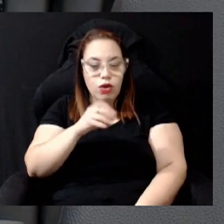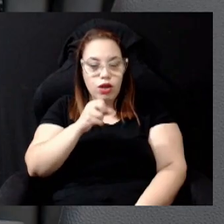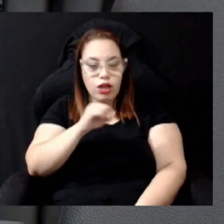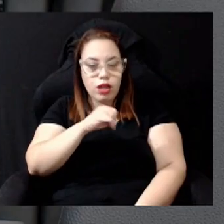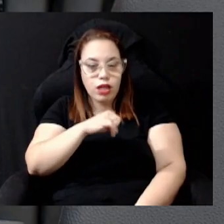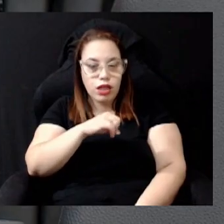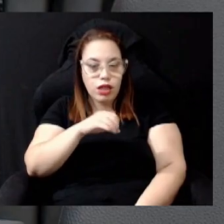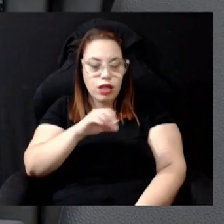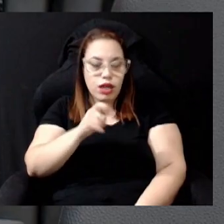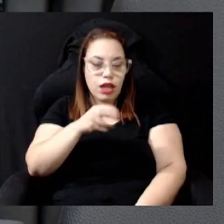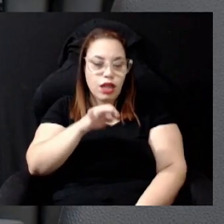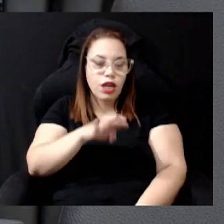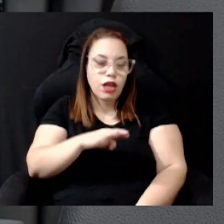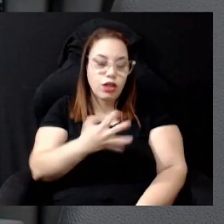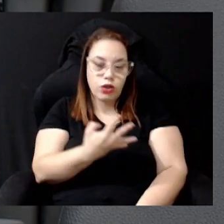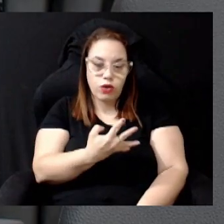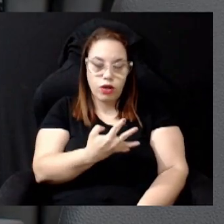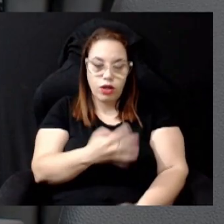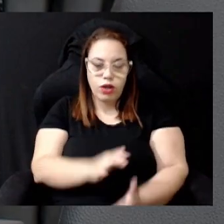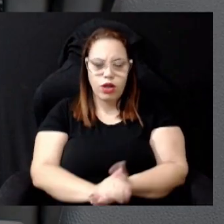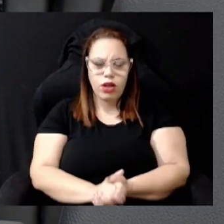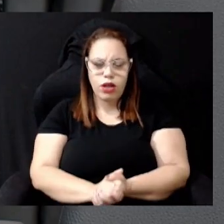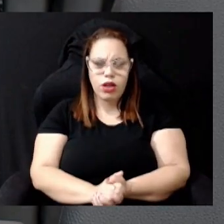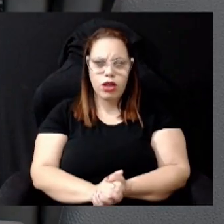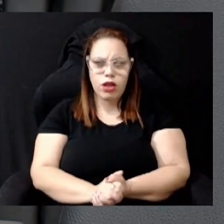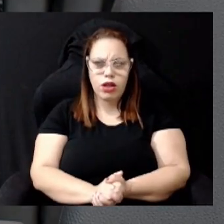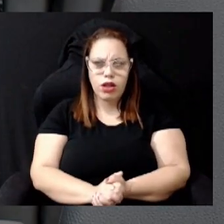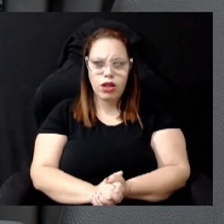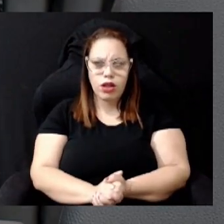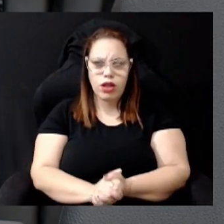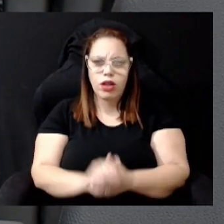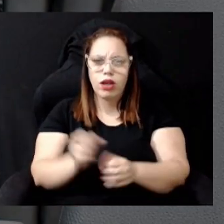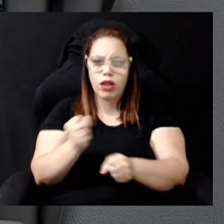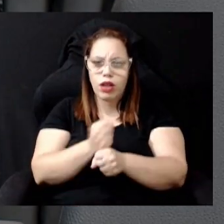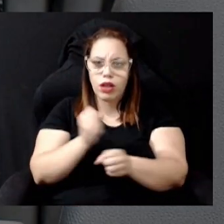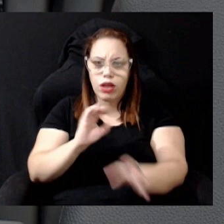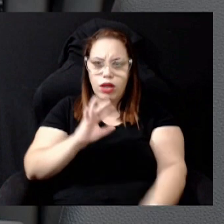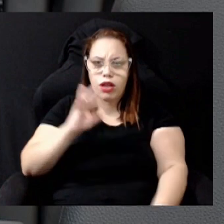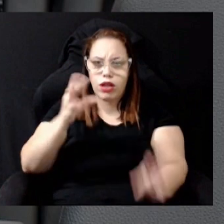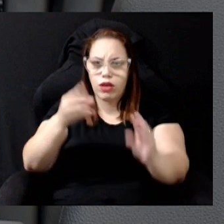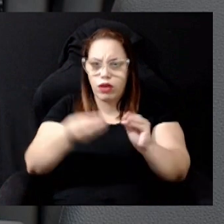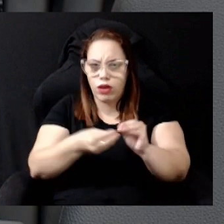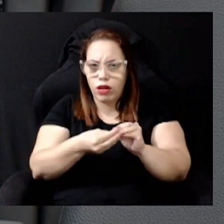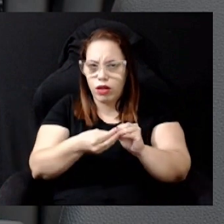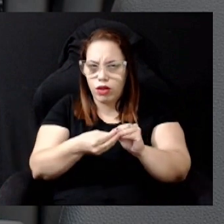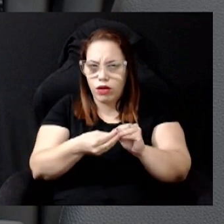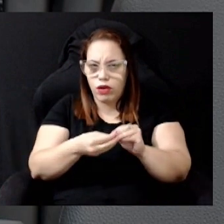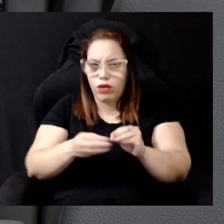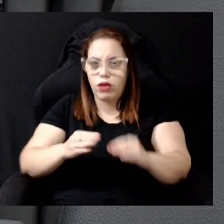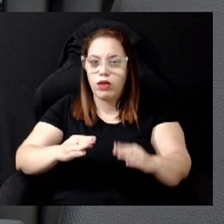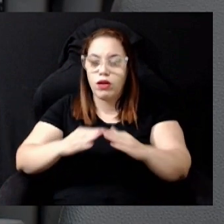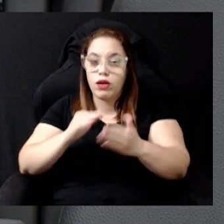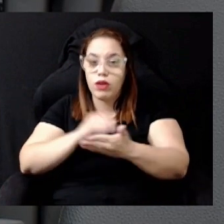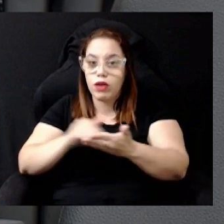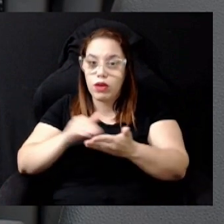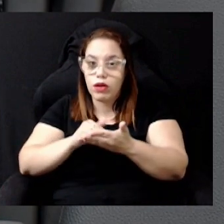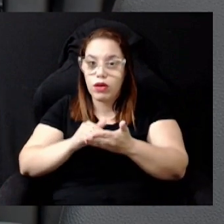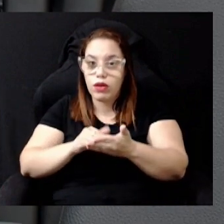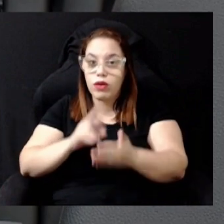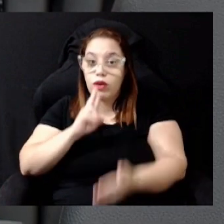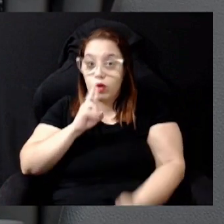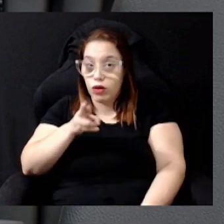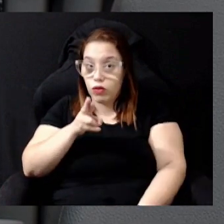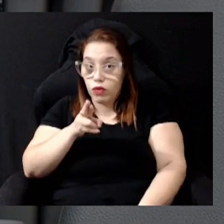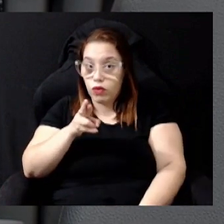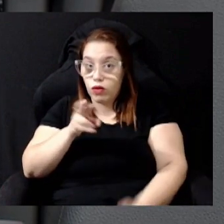Oeste, e nós conseguimos, através da emenda impositiva e também de articulação com os secretários, resolver essa questão.